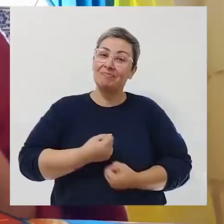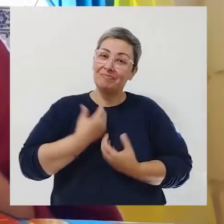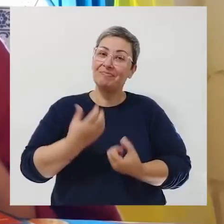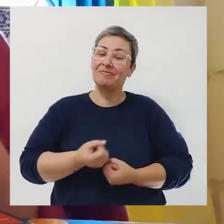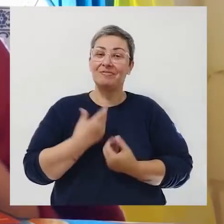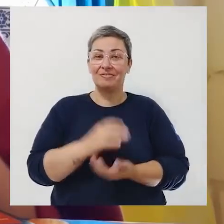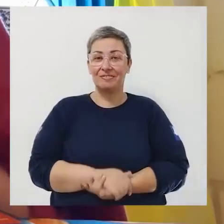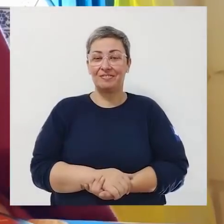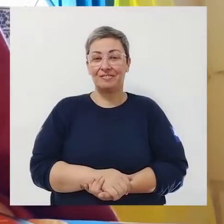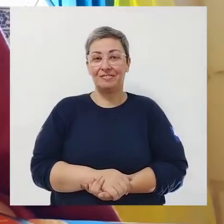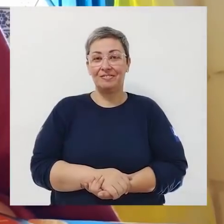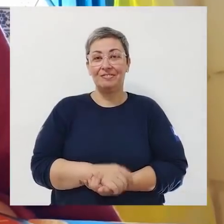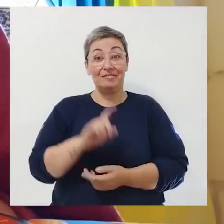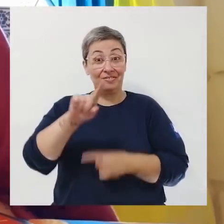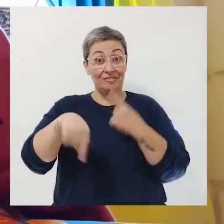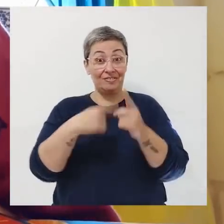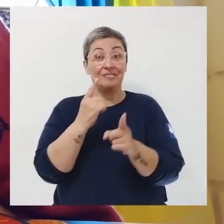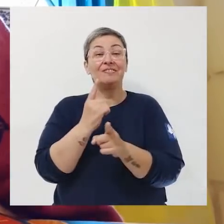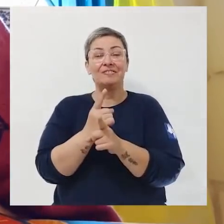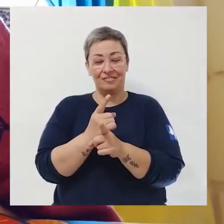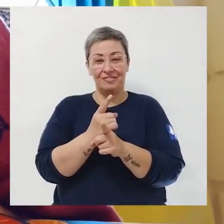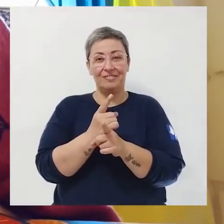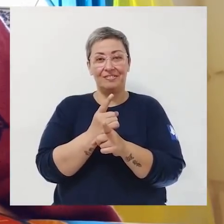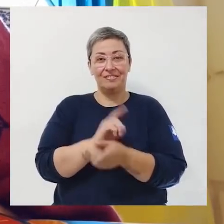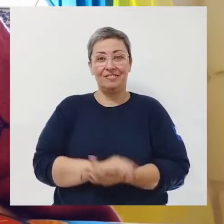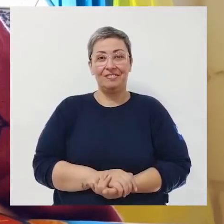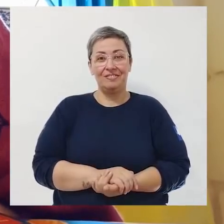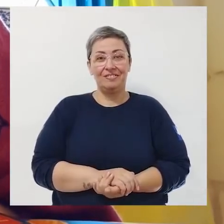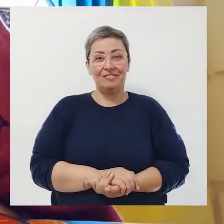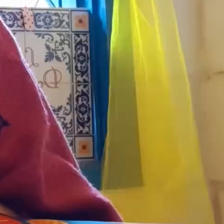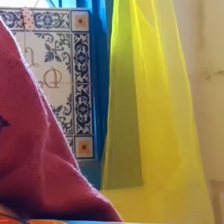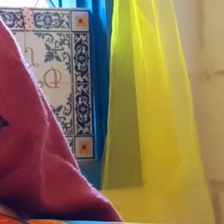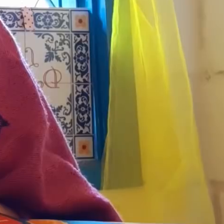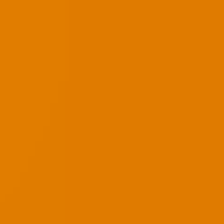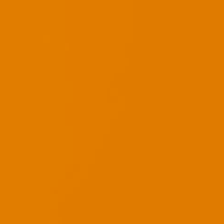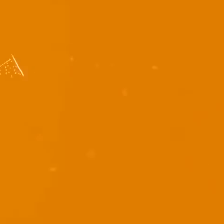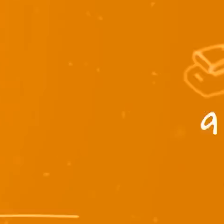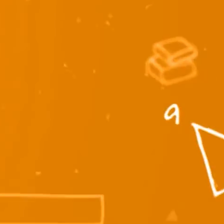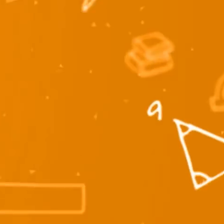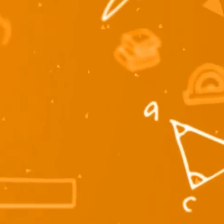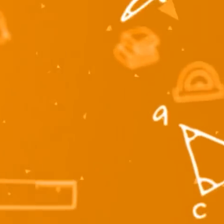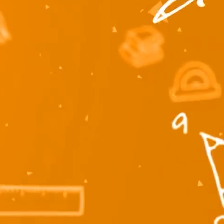pede poesia. A gente se vê!